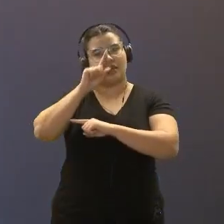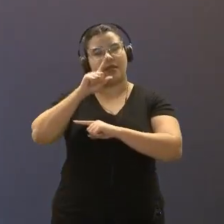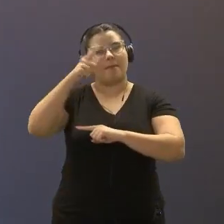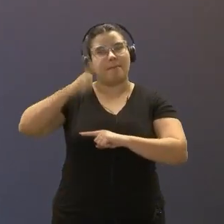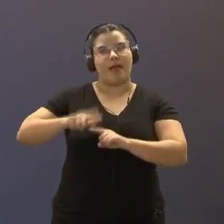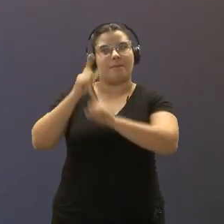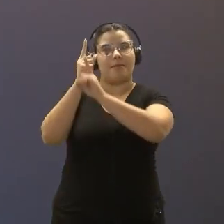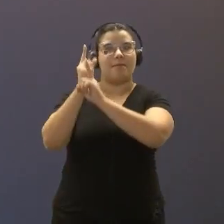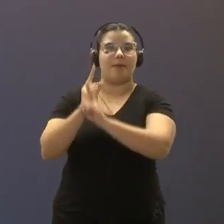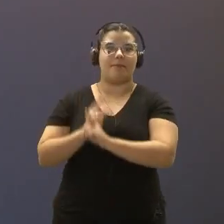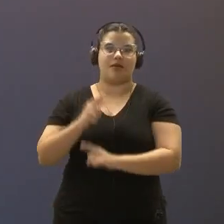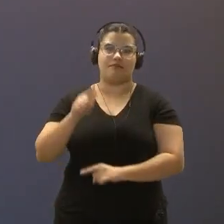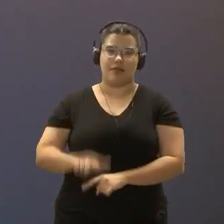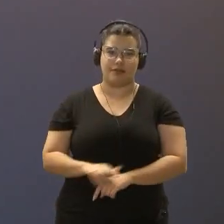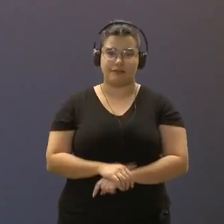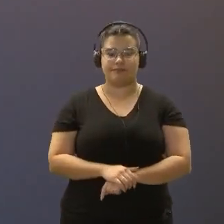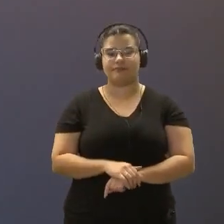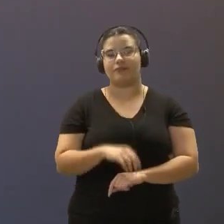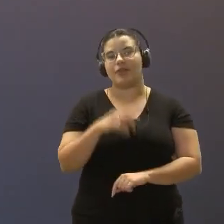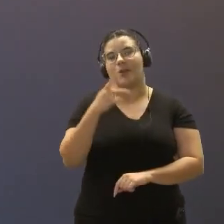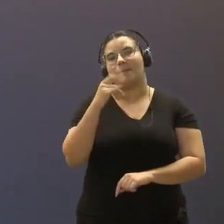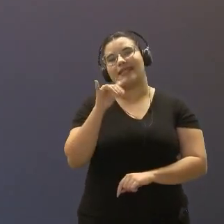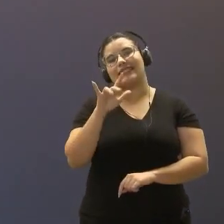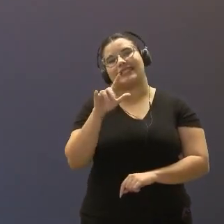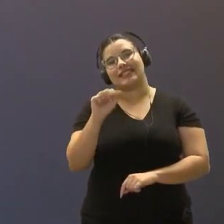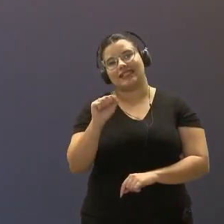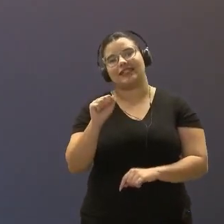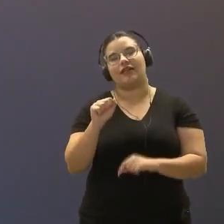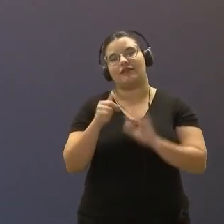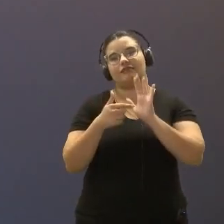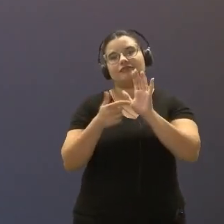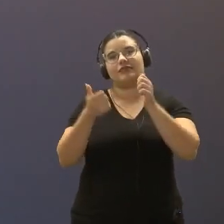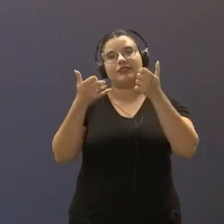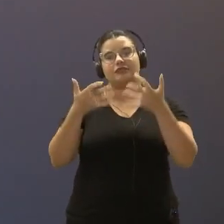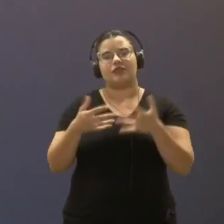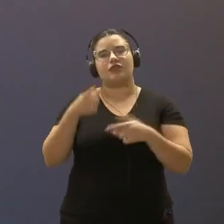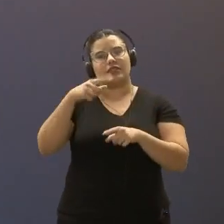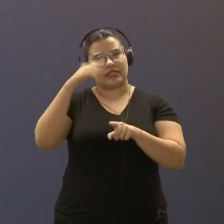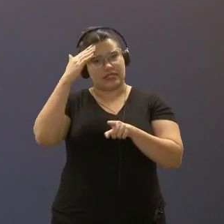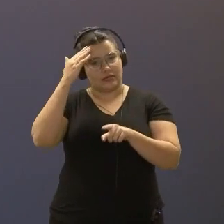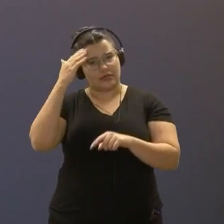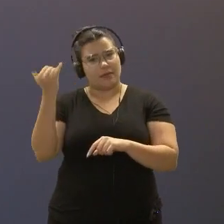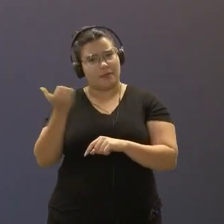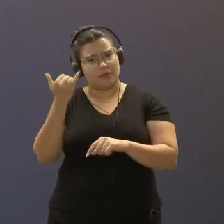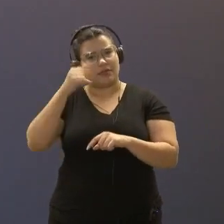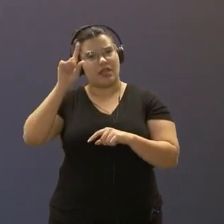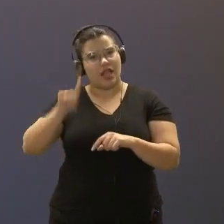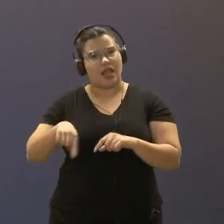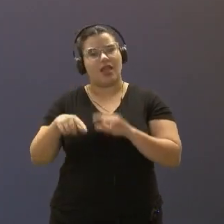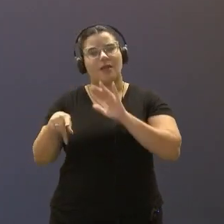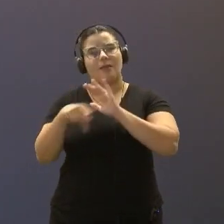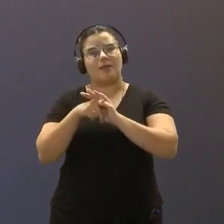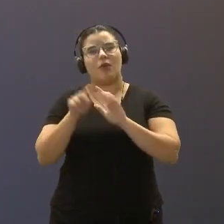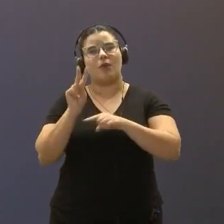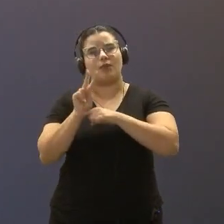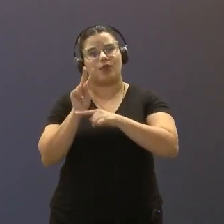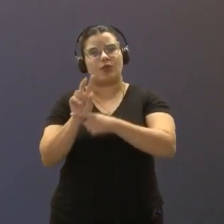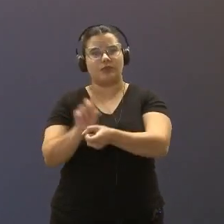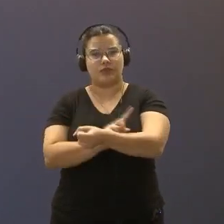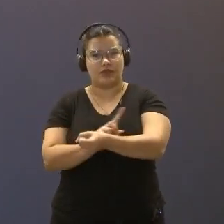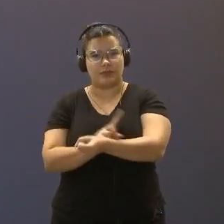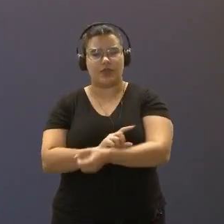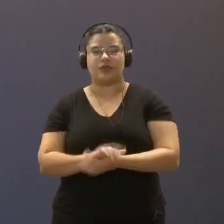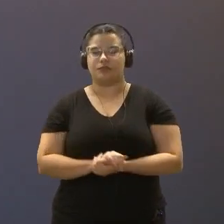diagnóstico. Cristina Bittencourt, Dr. João Salles, o senhor considera importante o uso de um antioxidante para o diabético?